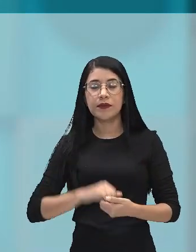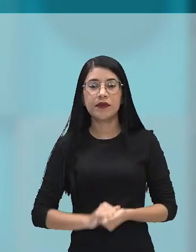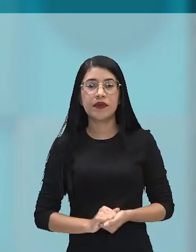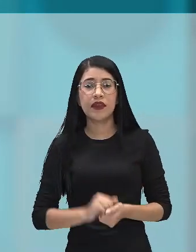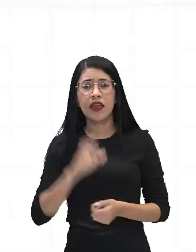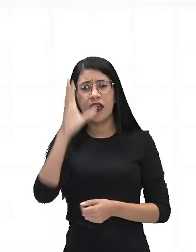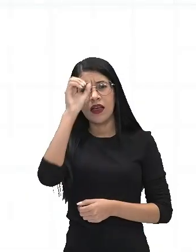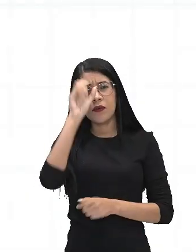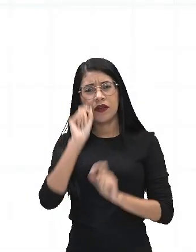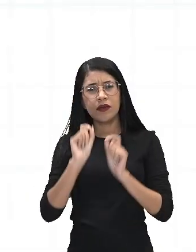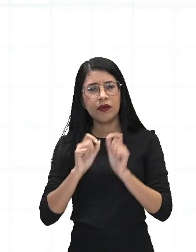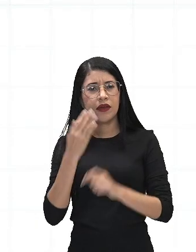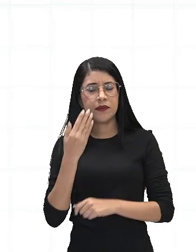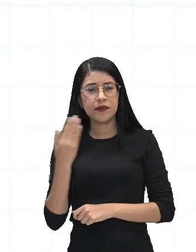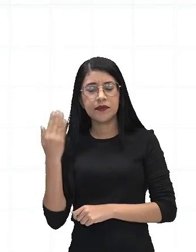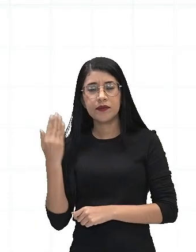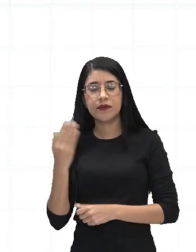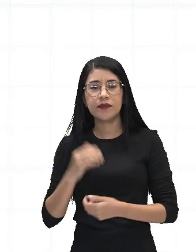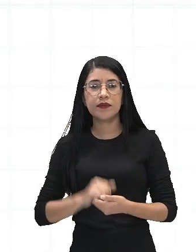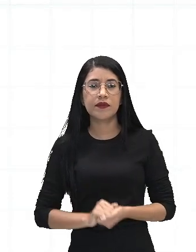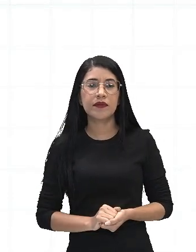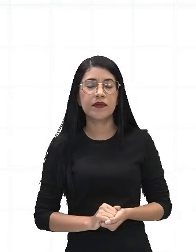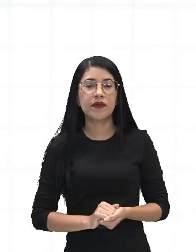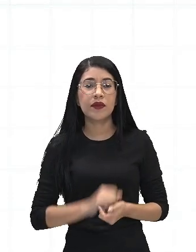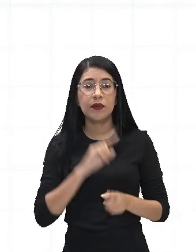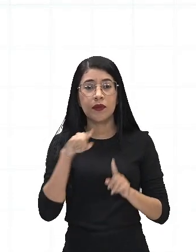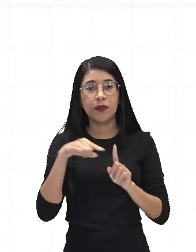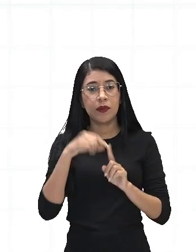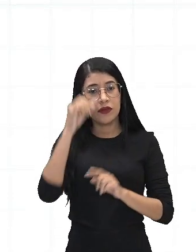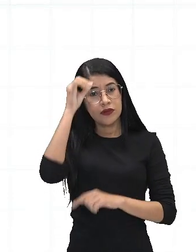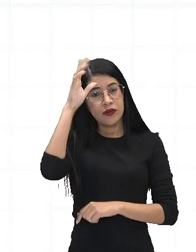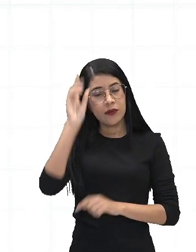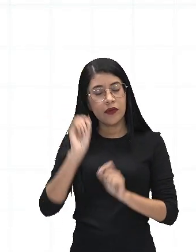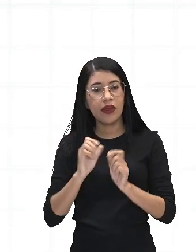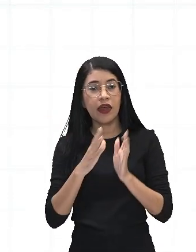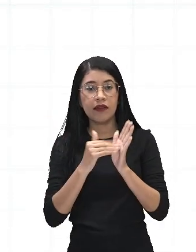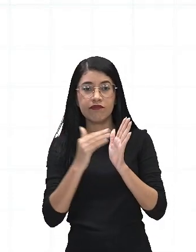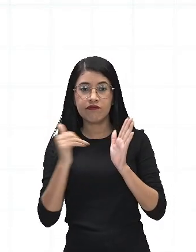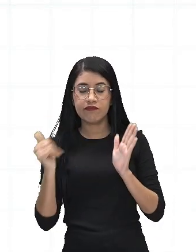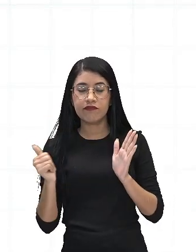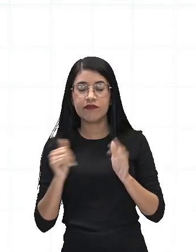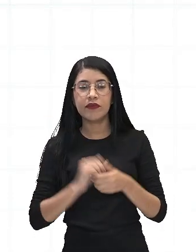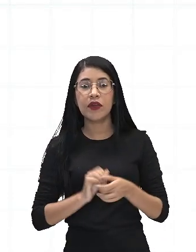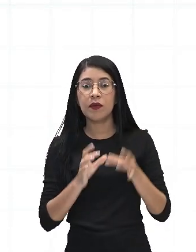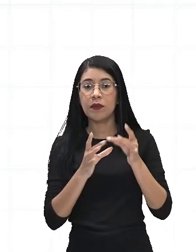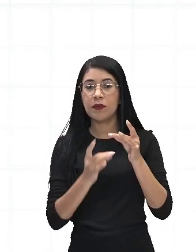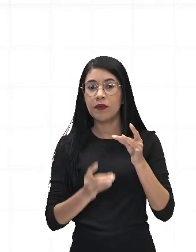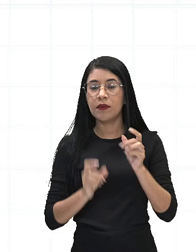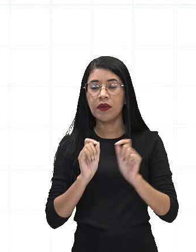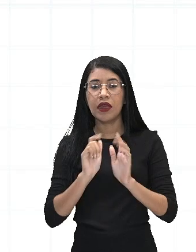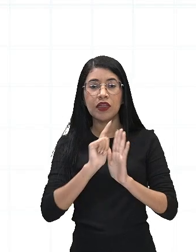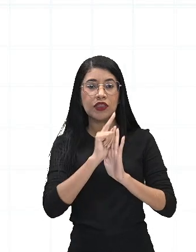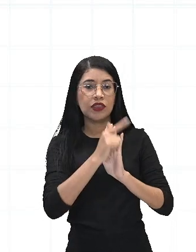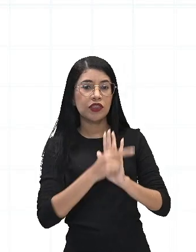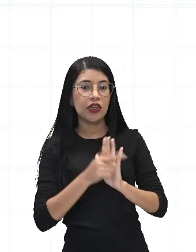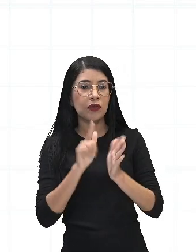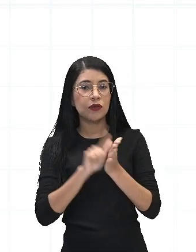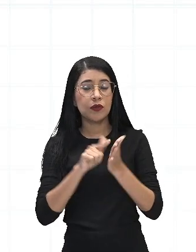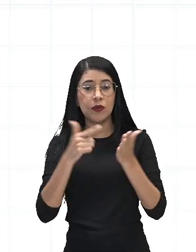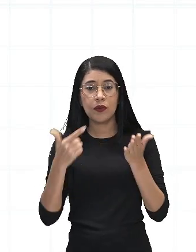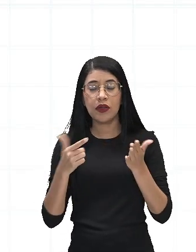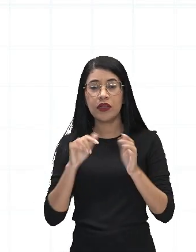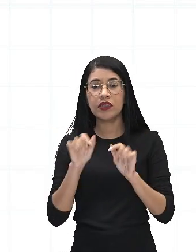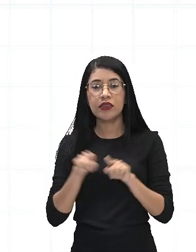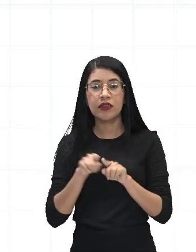hoje? Colocando aí o nosso objeto de conhecimento, estilo, detalhamento, gêneros jornalísticos